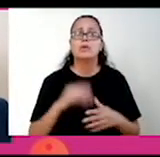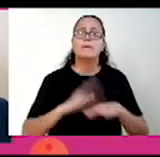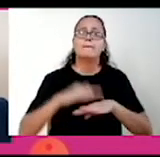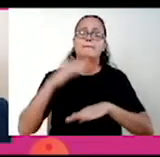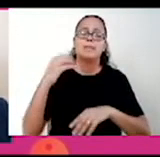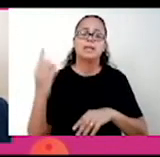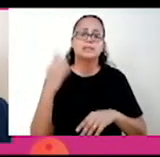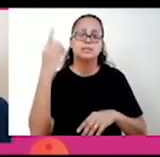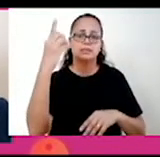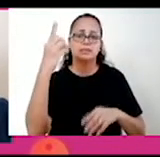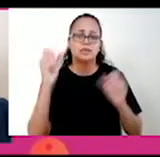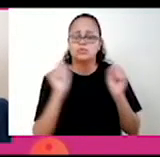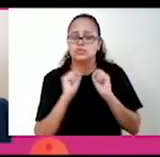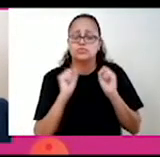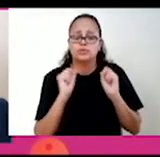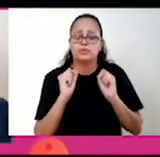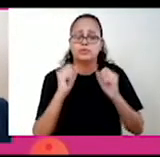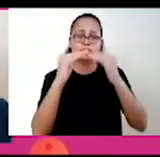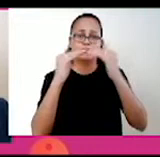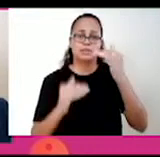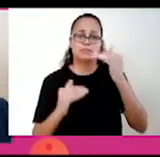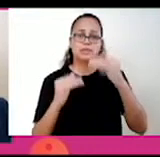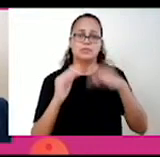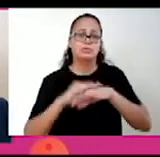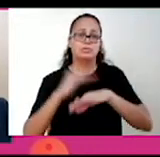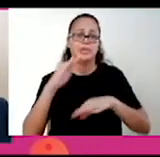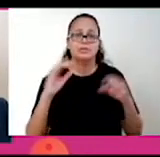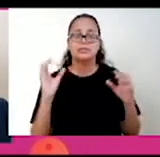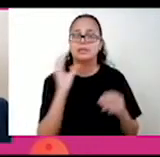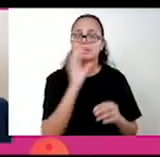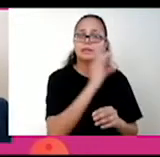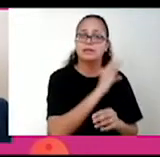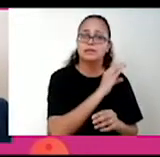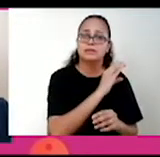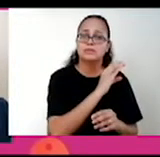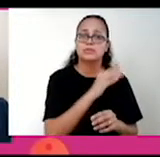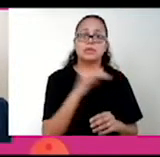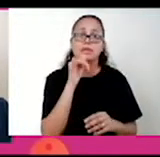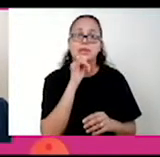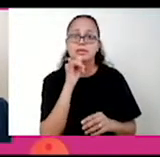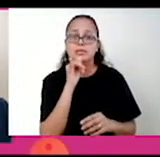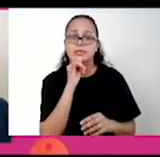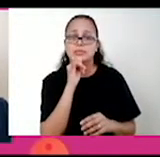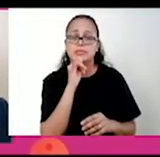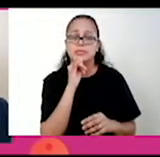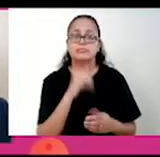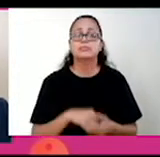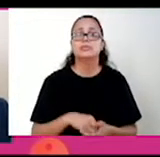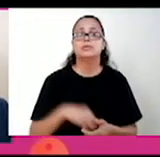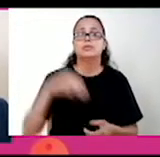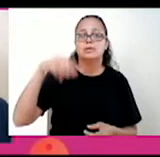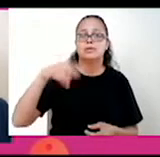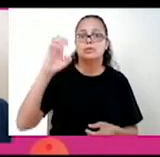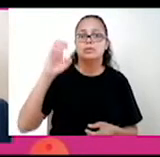mais alto, mais frio, quando for mais baixo, vai ser uma região mais quente. Veja o exemplo no climograma 1 de Guaymas, no México. Daqui a pouco a